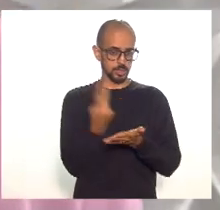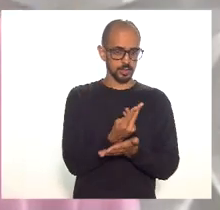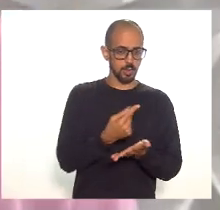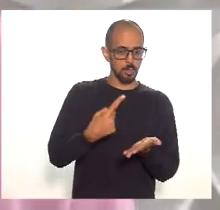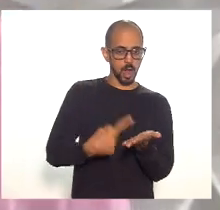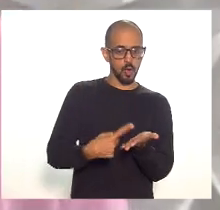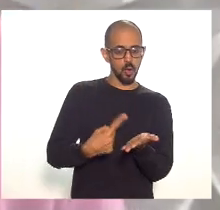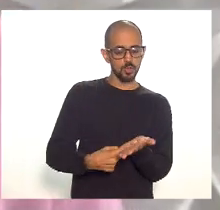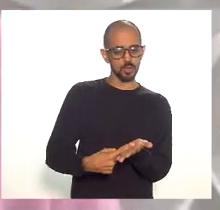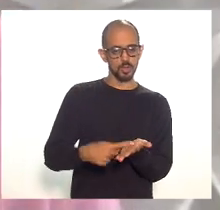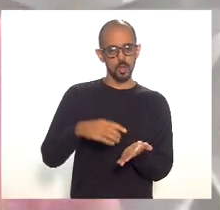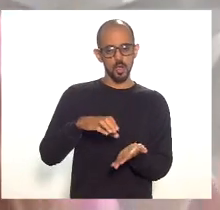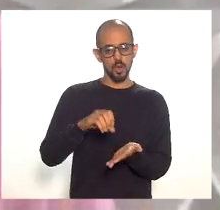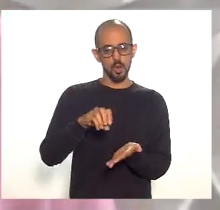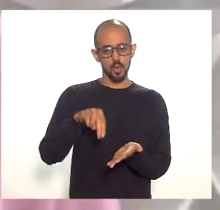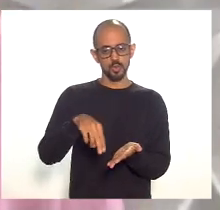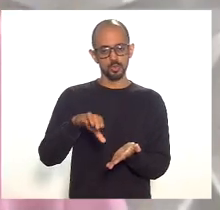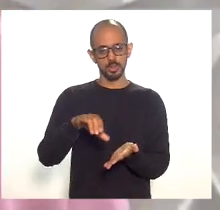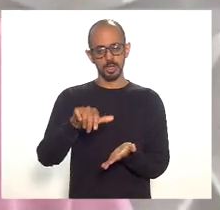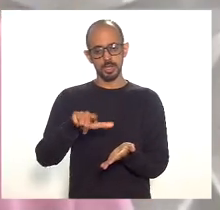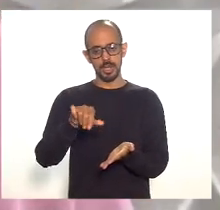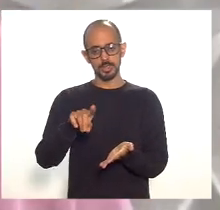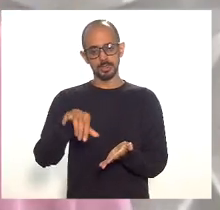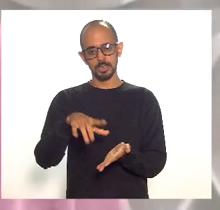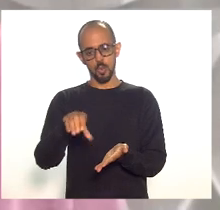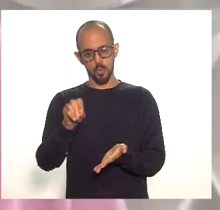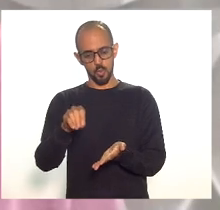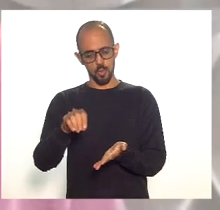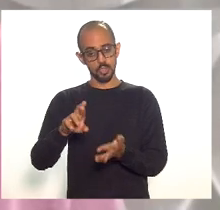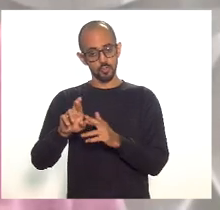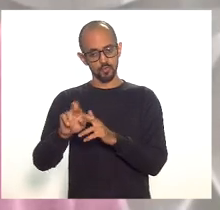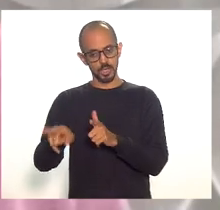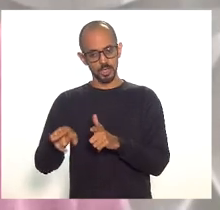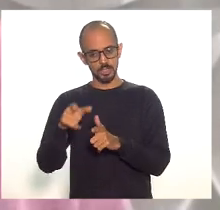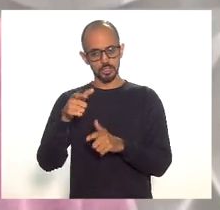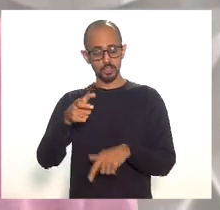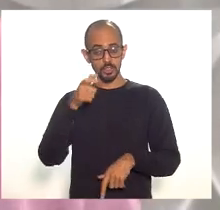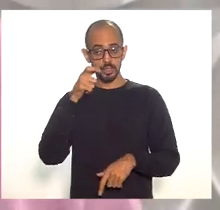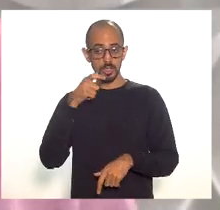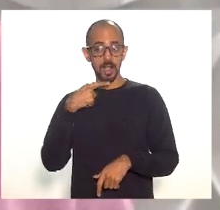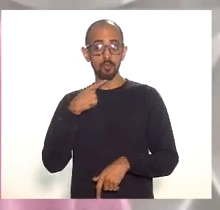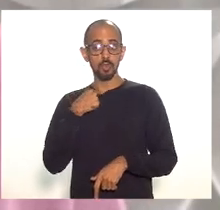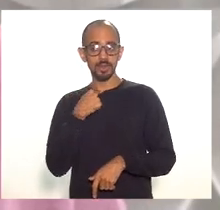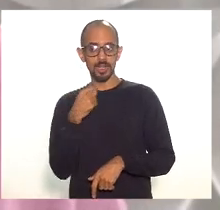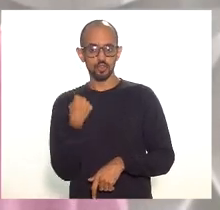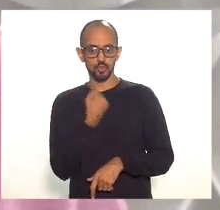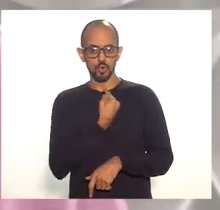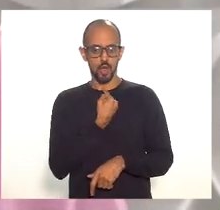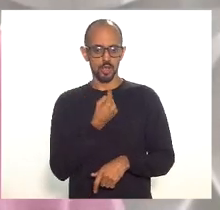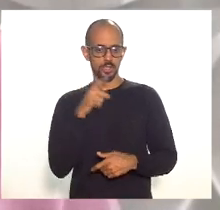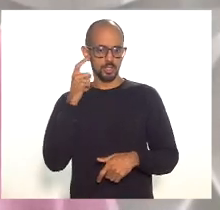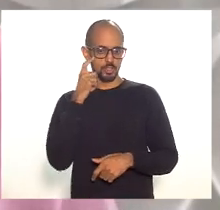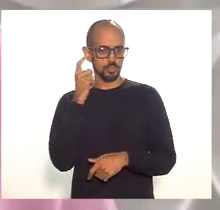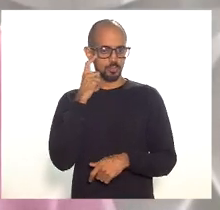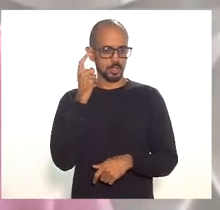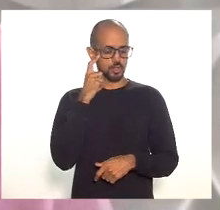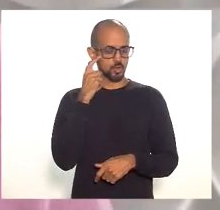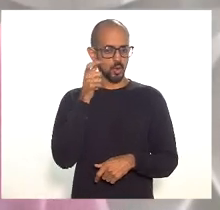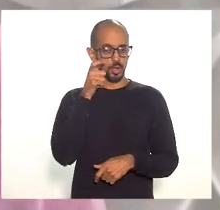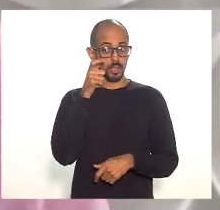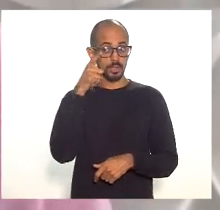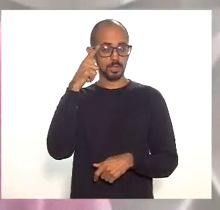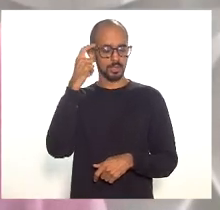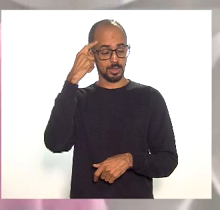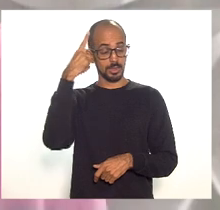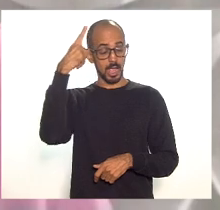de conciliação, ao contrário das nossas expectativas, quando se imaginava que se daria efetividade